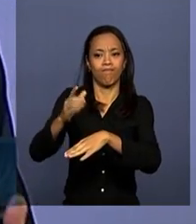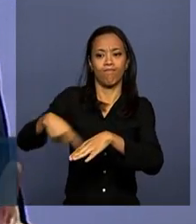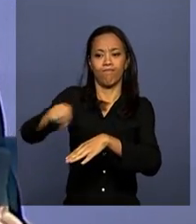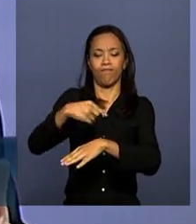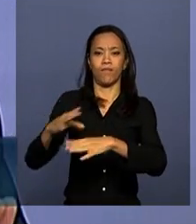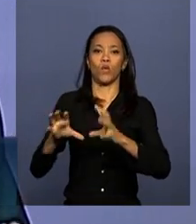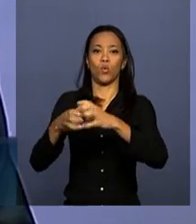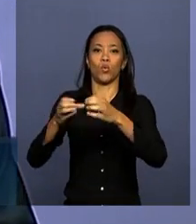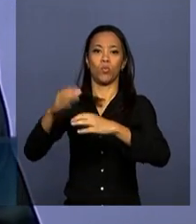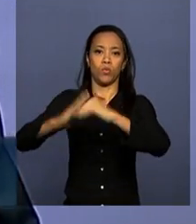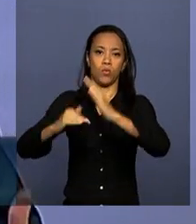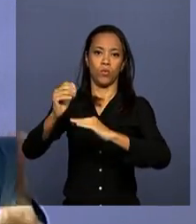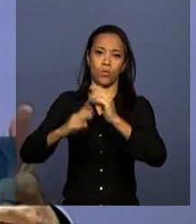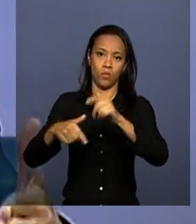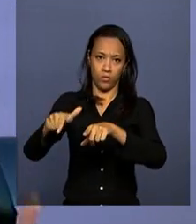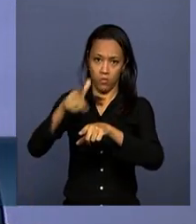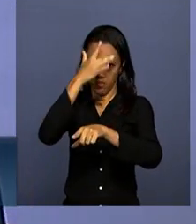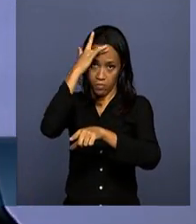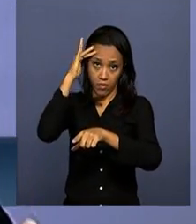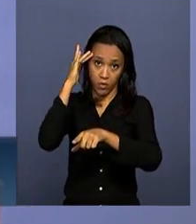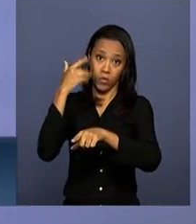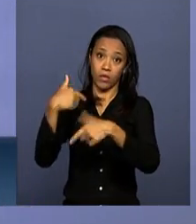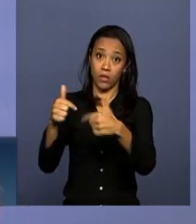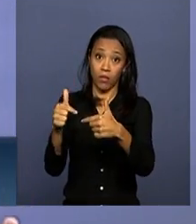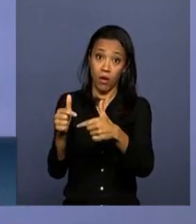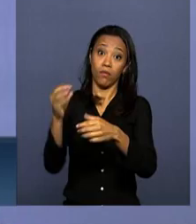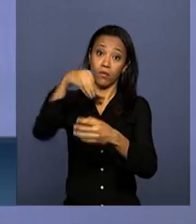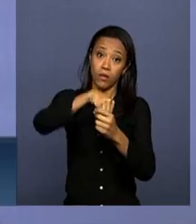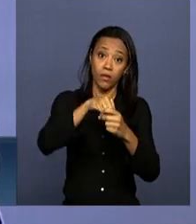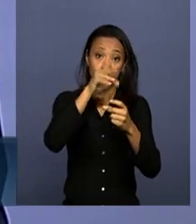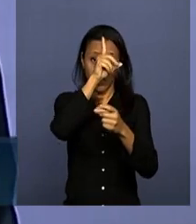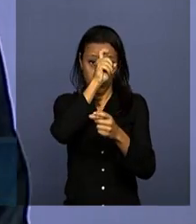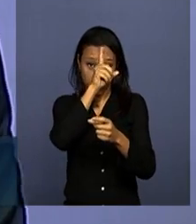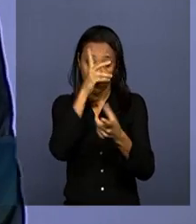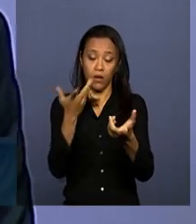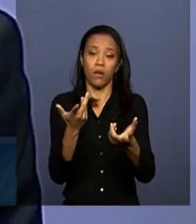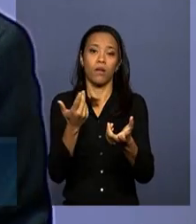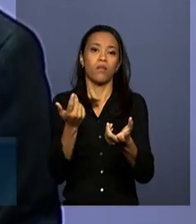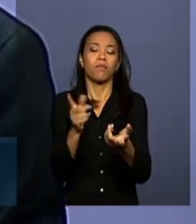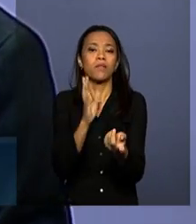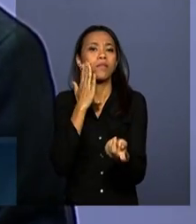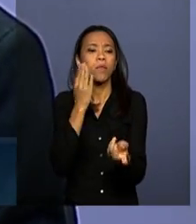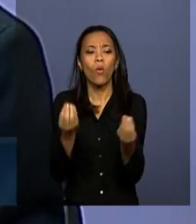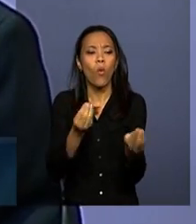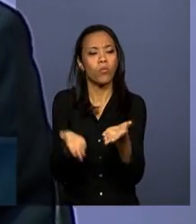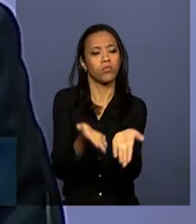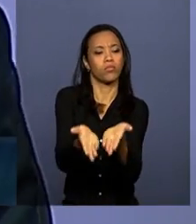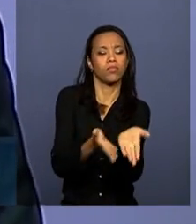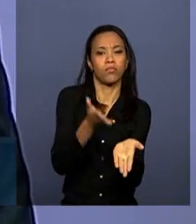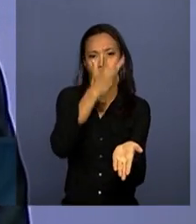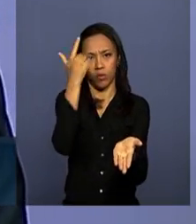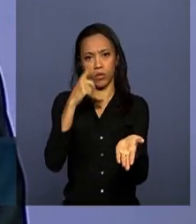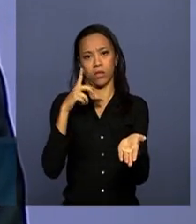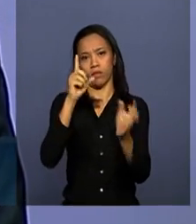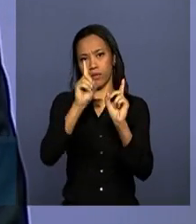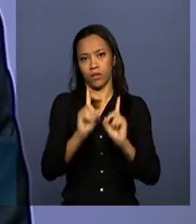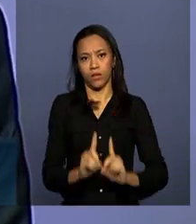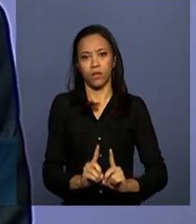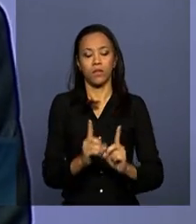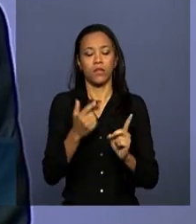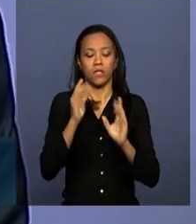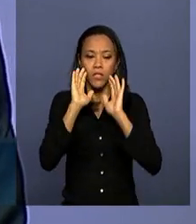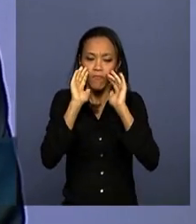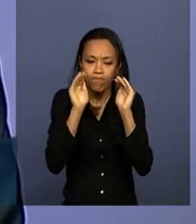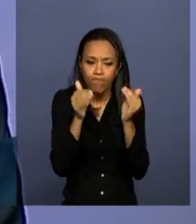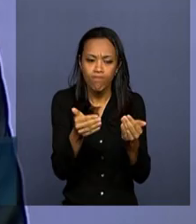serviços, que serão trabalhadas ao longo por este grupo de trabalho, com essa perspectiva de um olhar mais cuidadoso, de